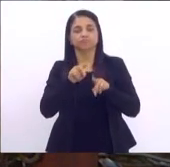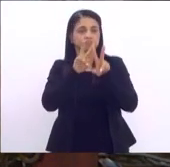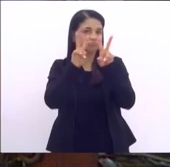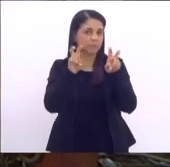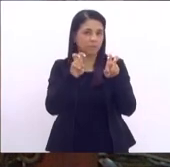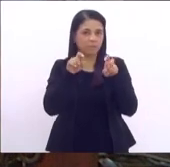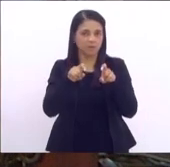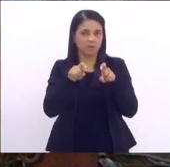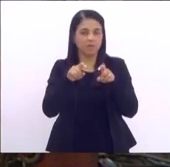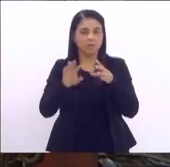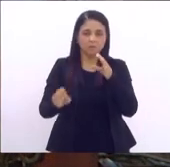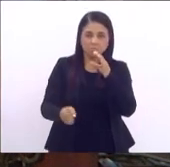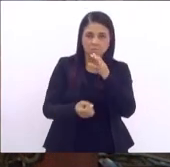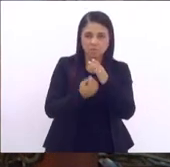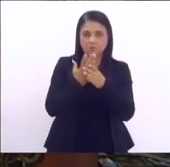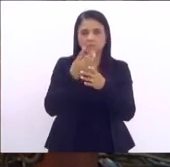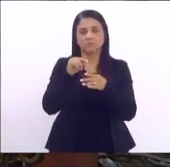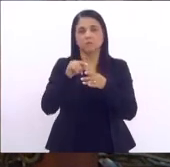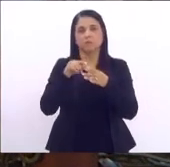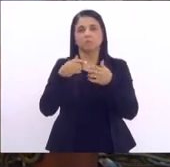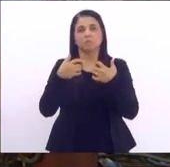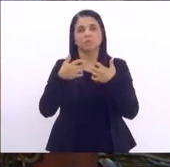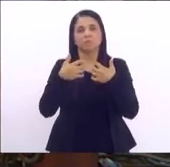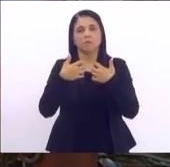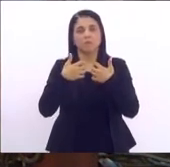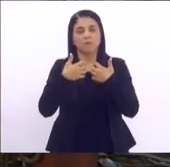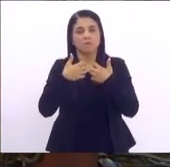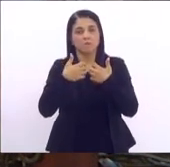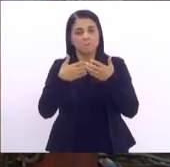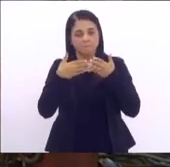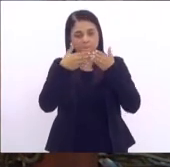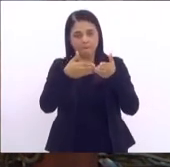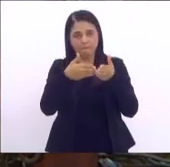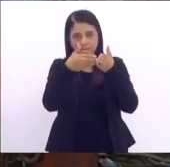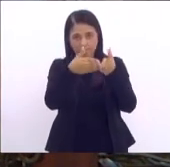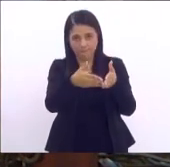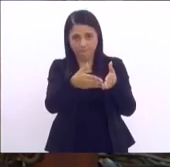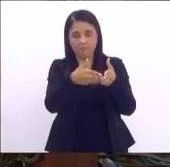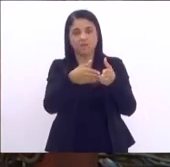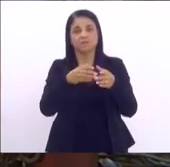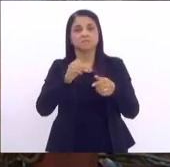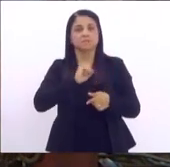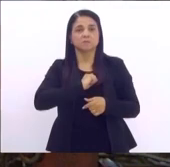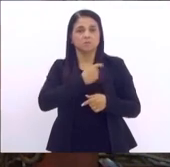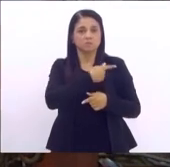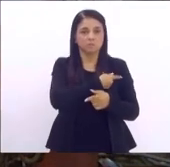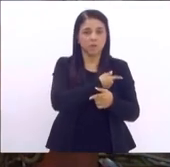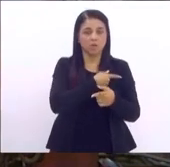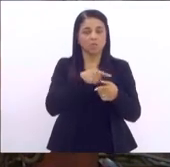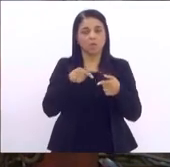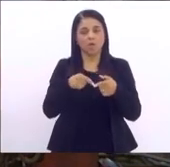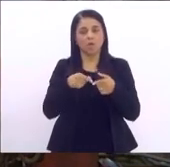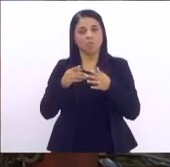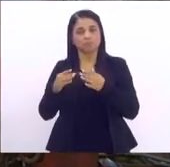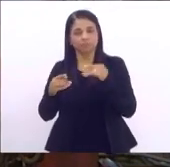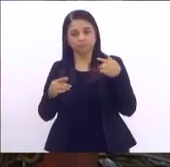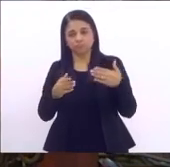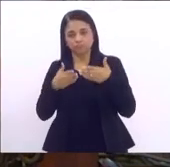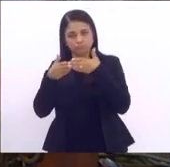linha social de barcas ligando o município de São Gonçalo ao Rio de Janeiro. Parecer da Comissão de